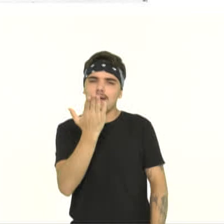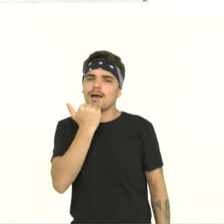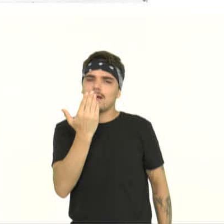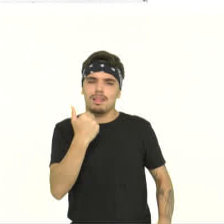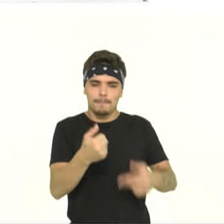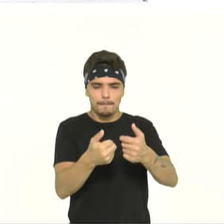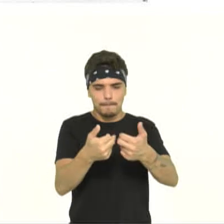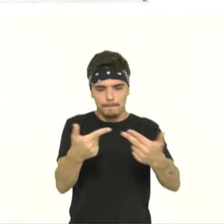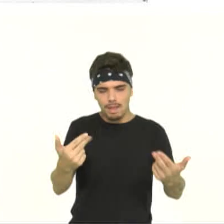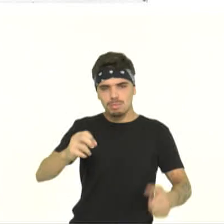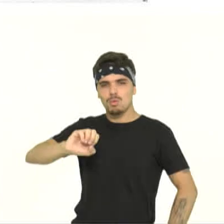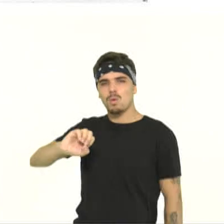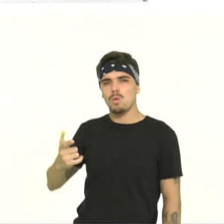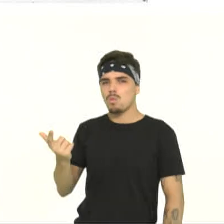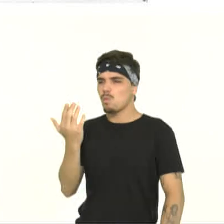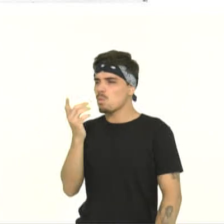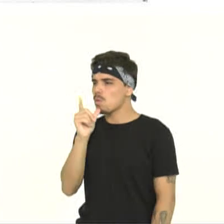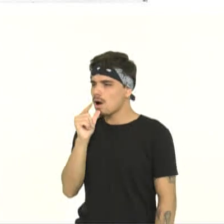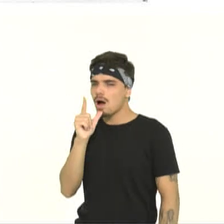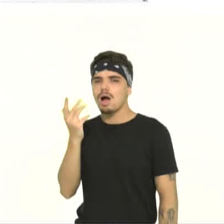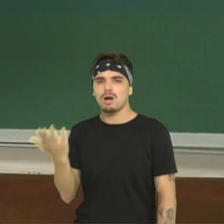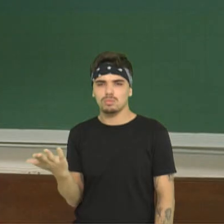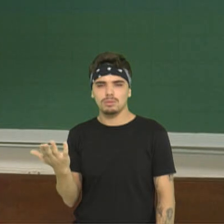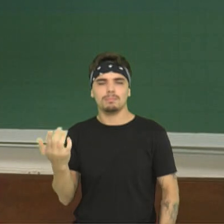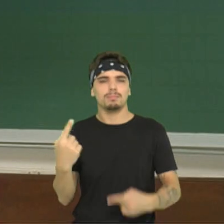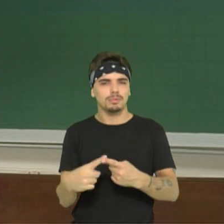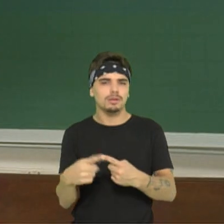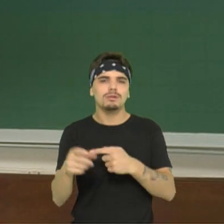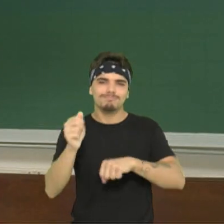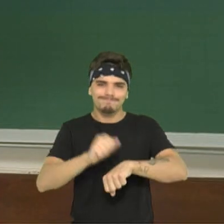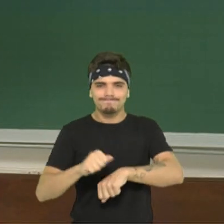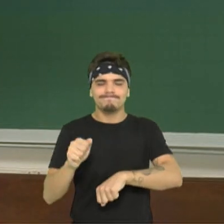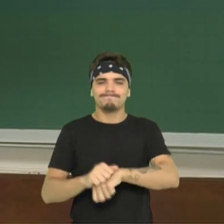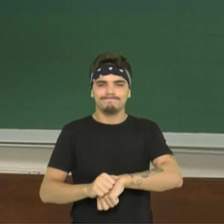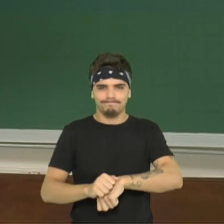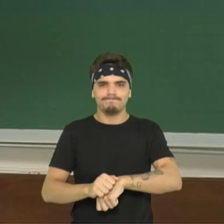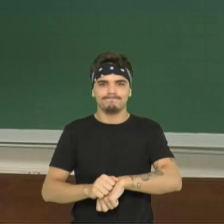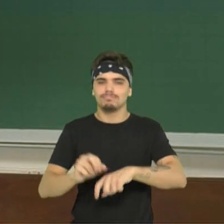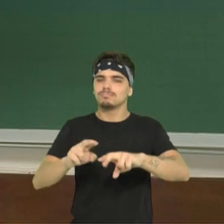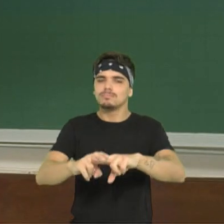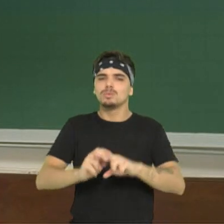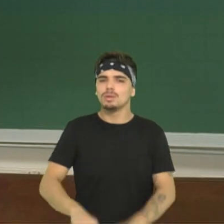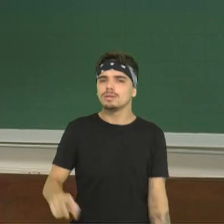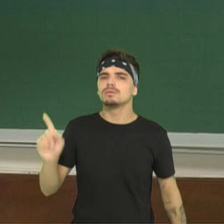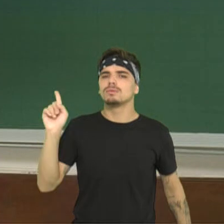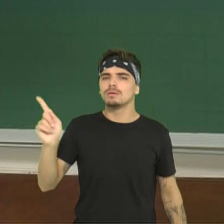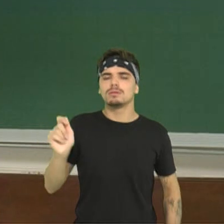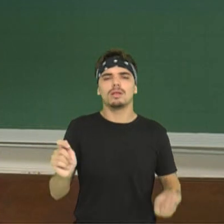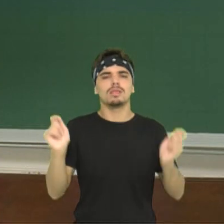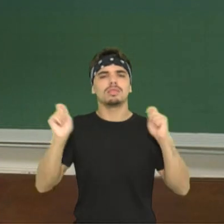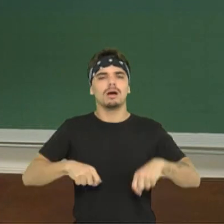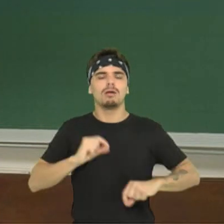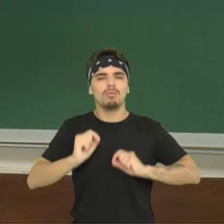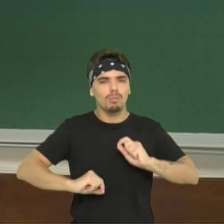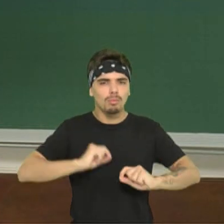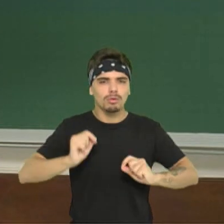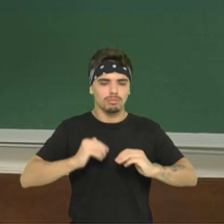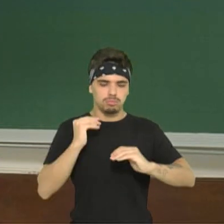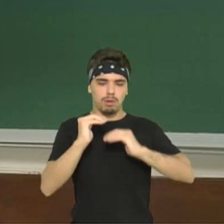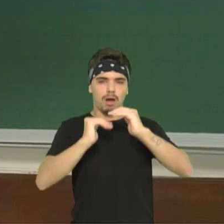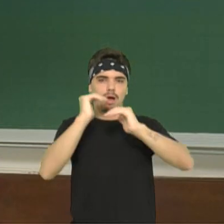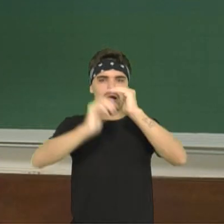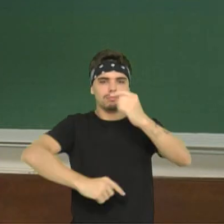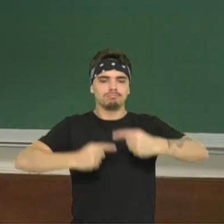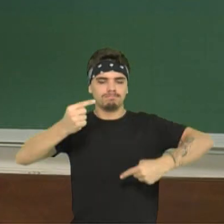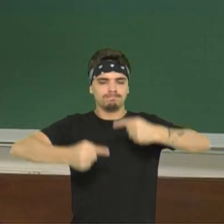água, porque realmente elas estavam numa situação muito precária. E essa situação possibilitou o crescimento de um discurso que